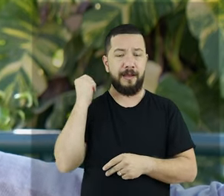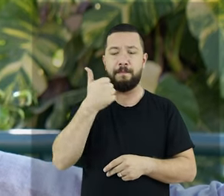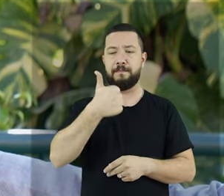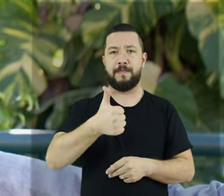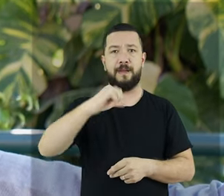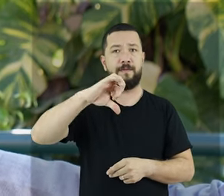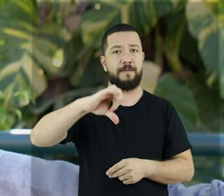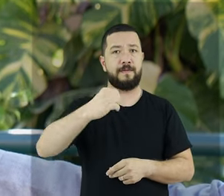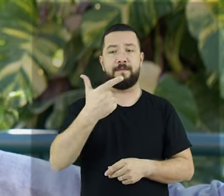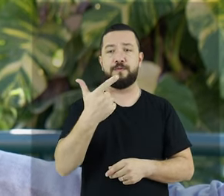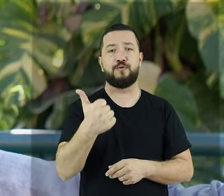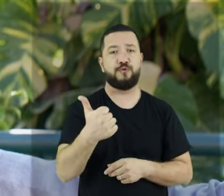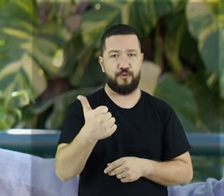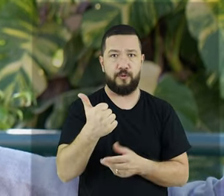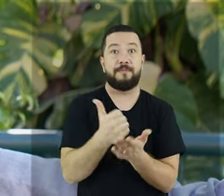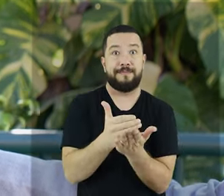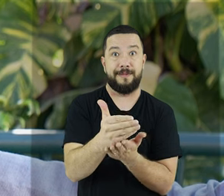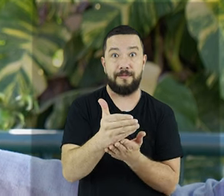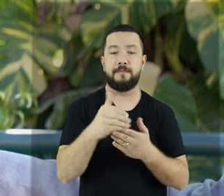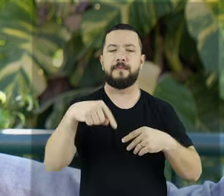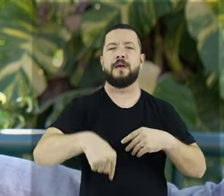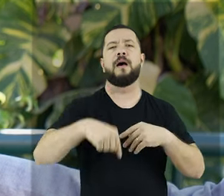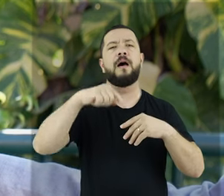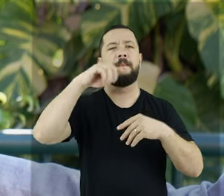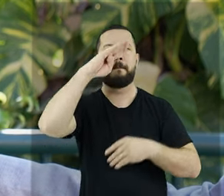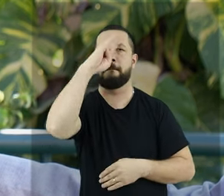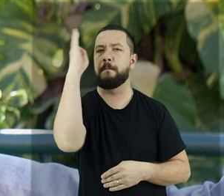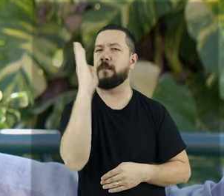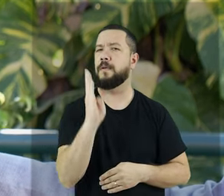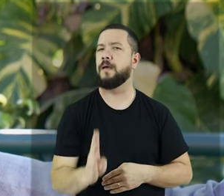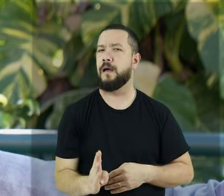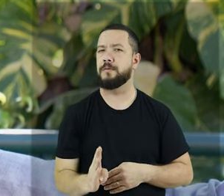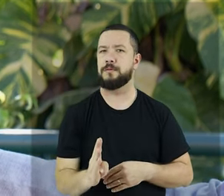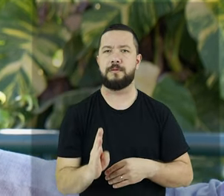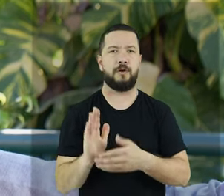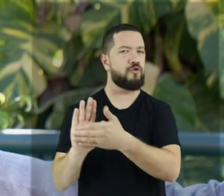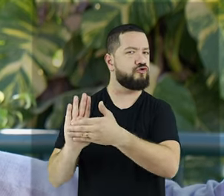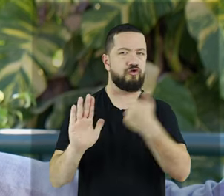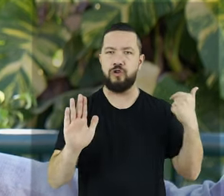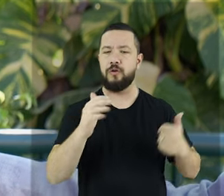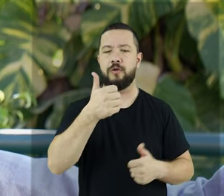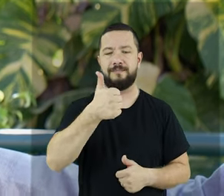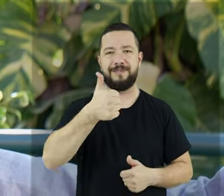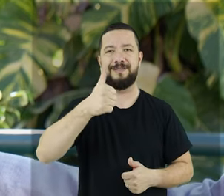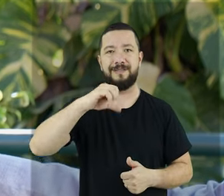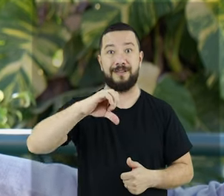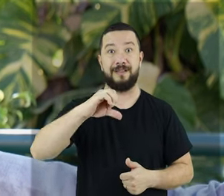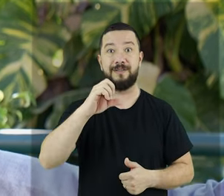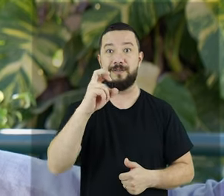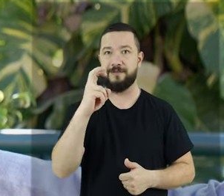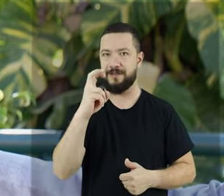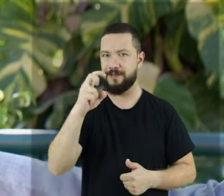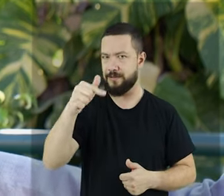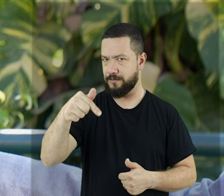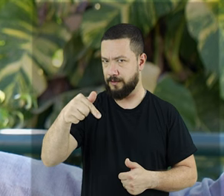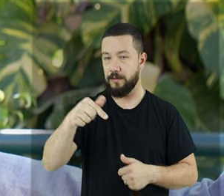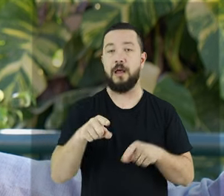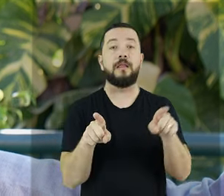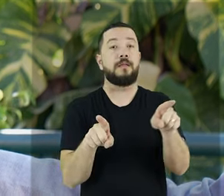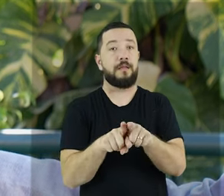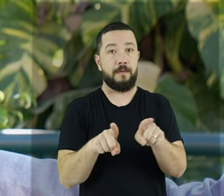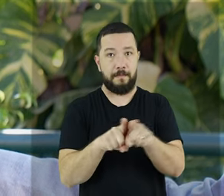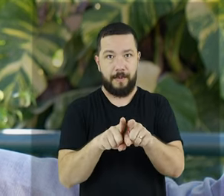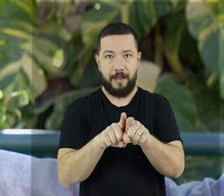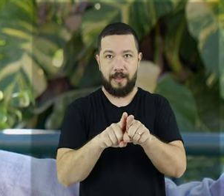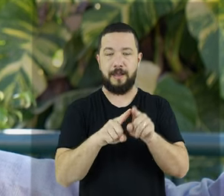foi adotada em 1921 e que o Brasil ratificou em 1957 e também